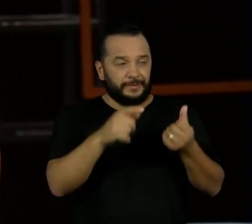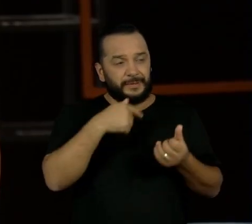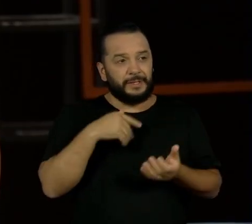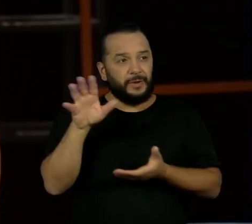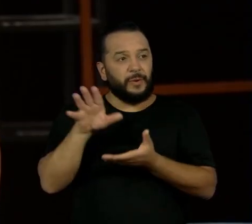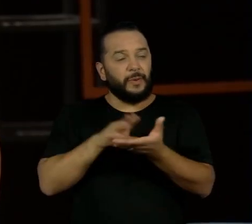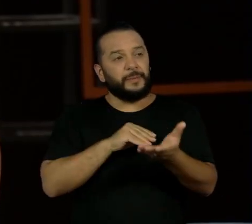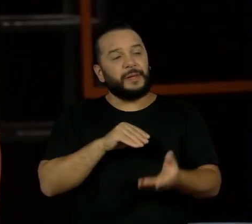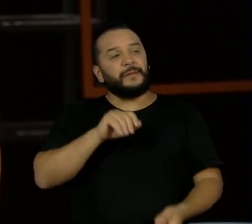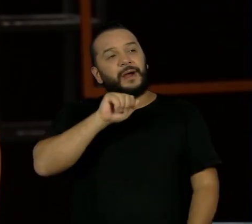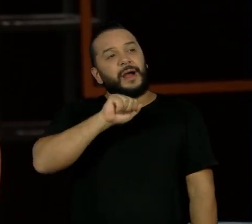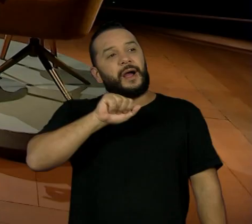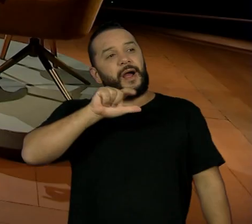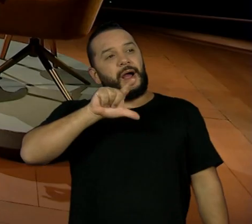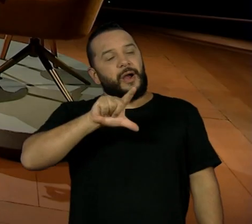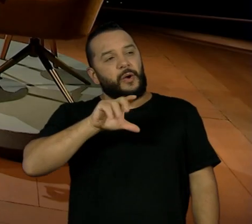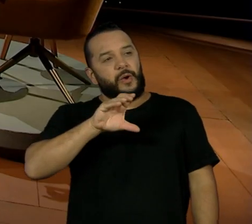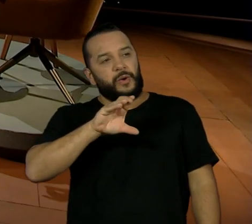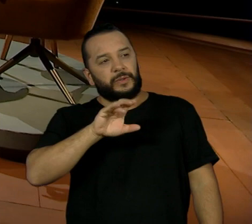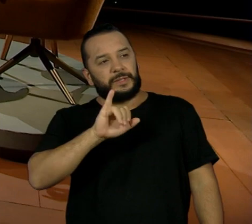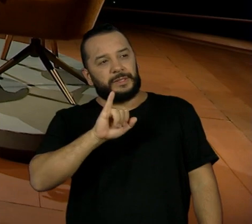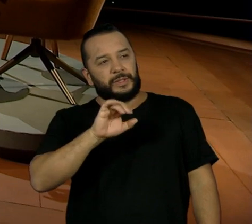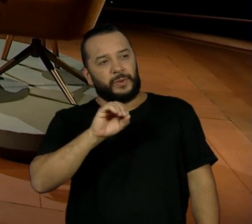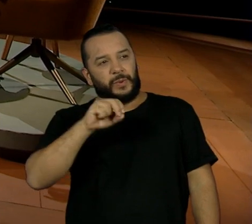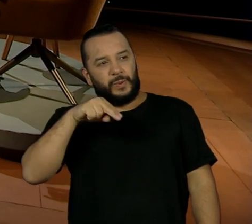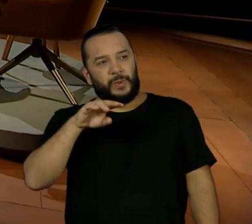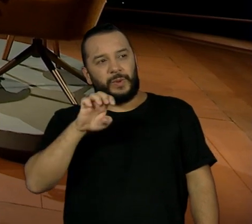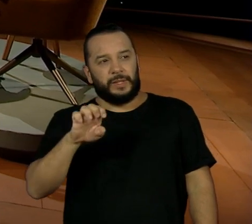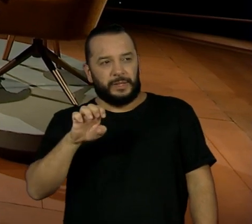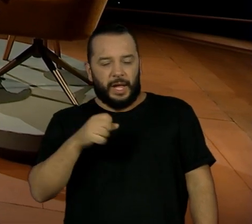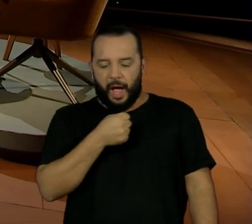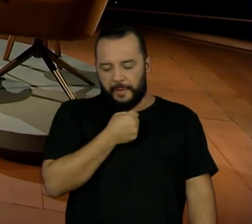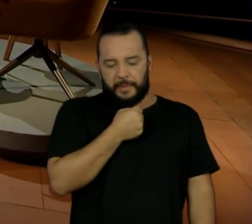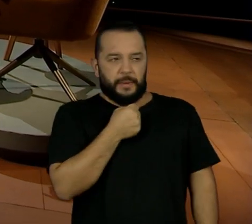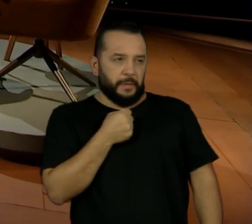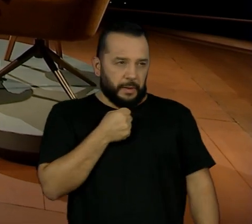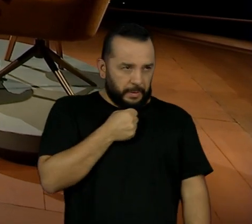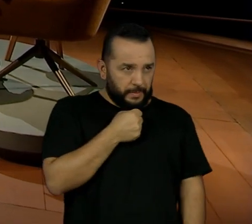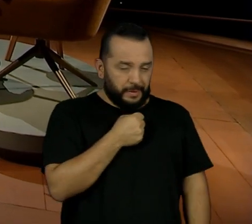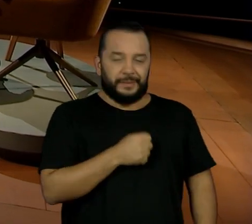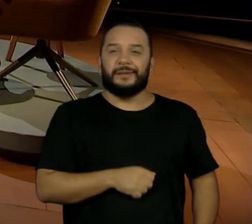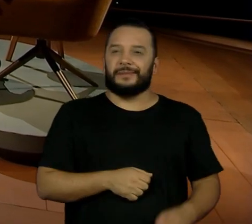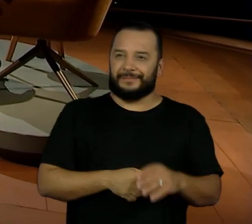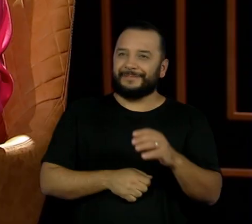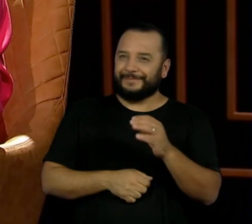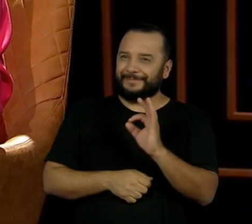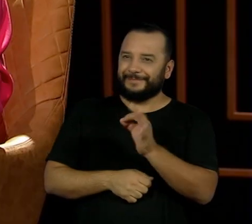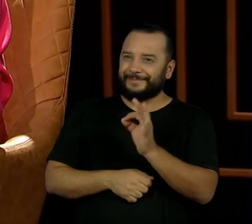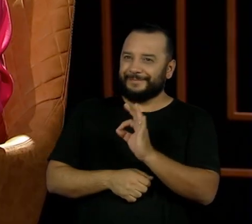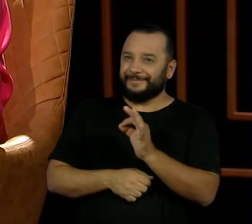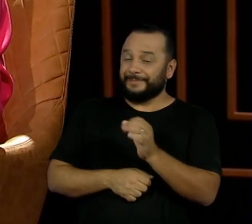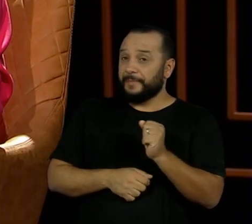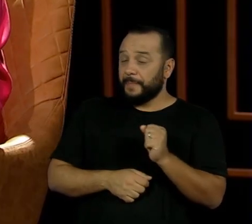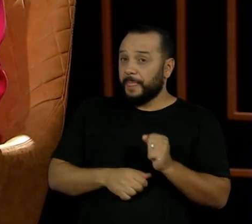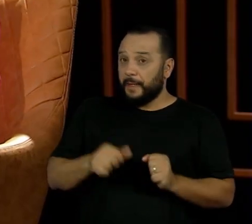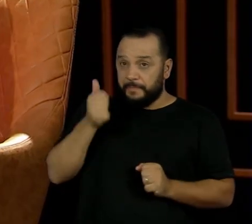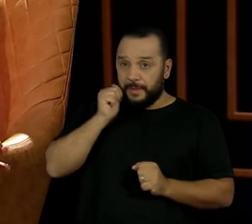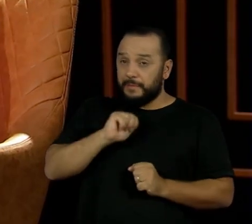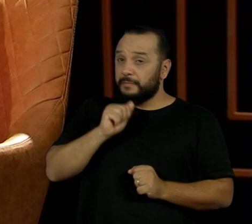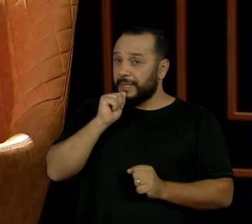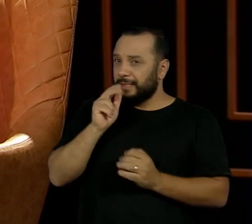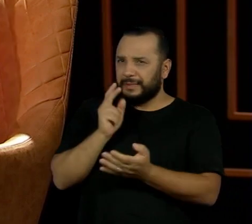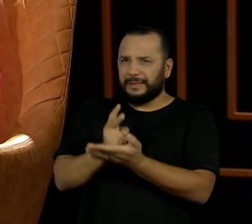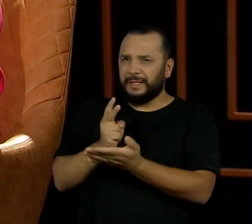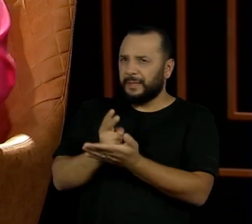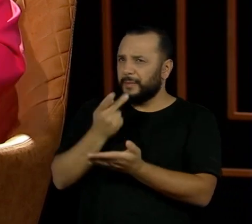a Alcione. Isso você já deve lembrar? Sim. A minha mãe sempre foi aquela mãe ultra